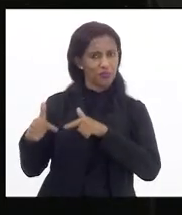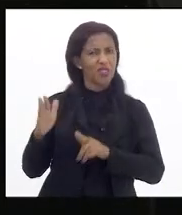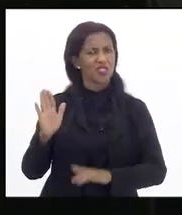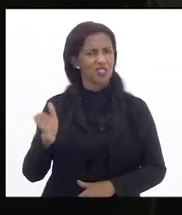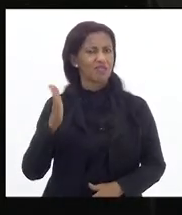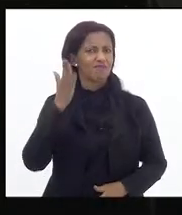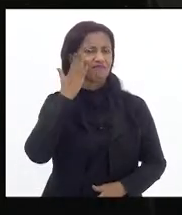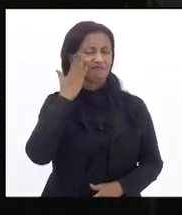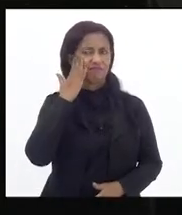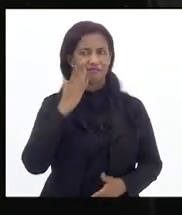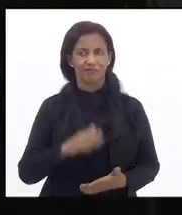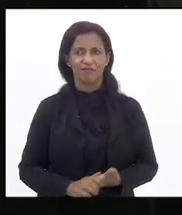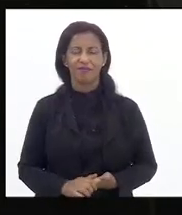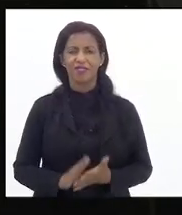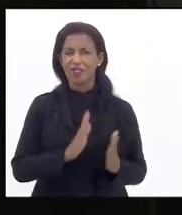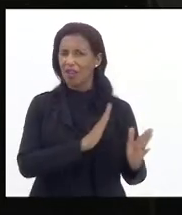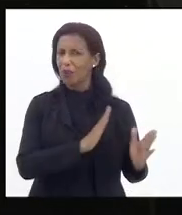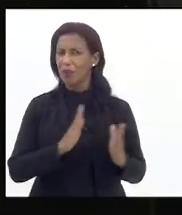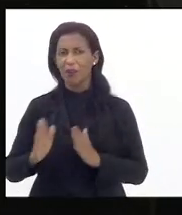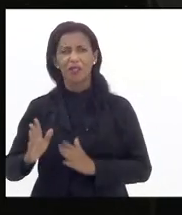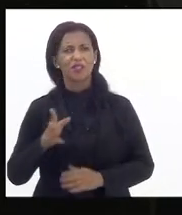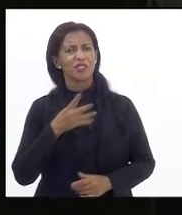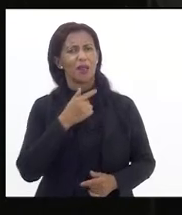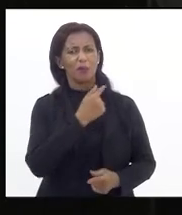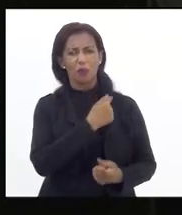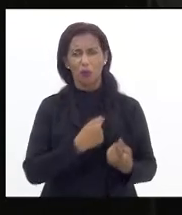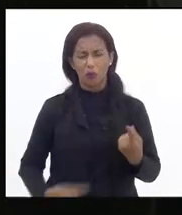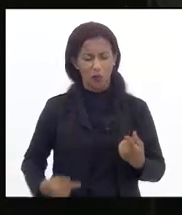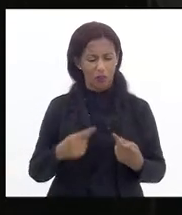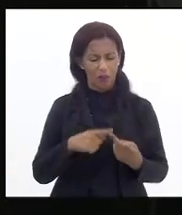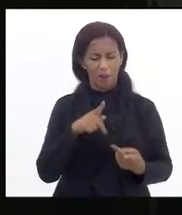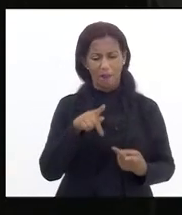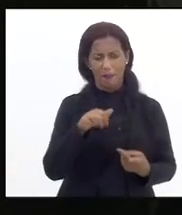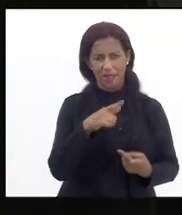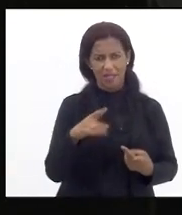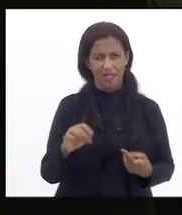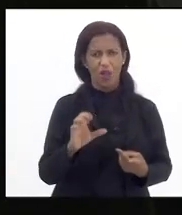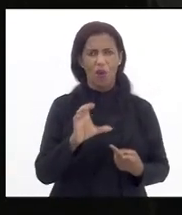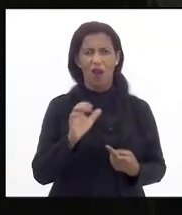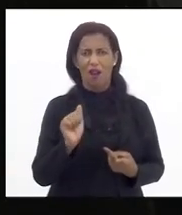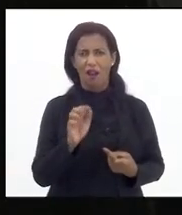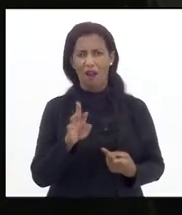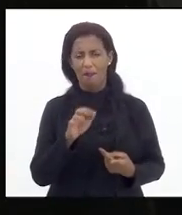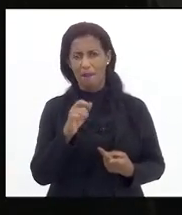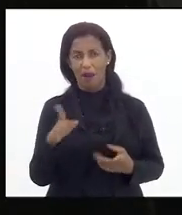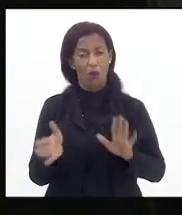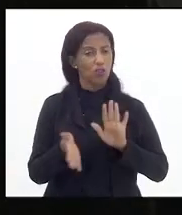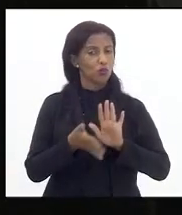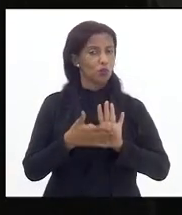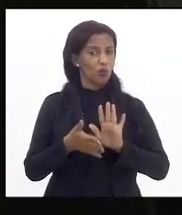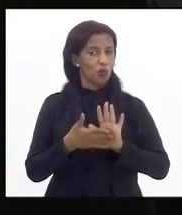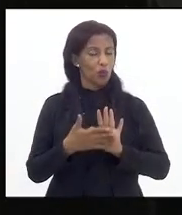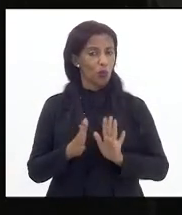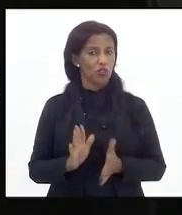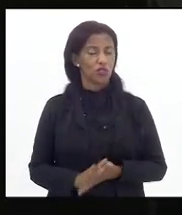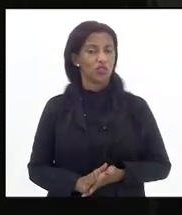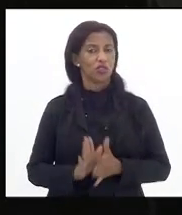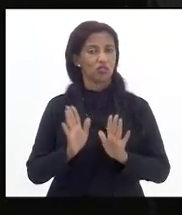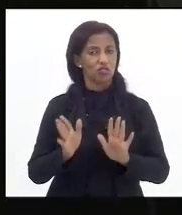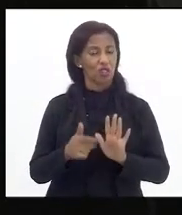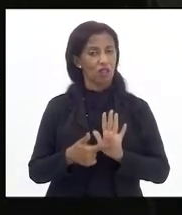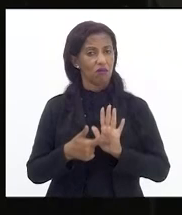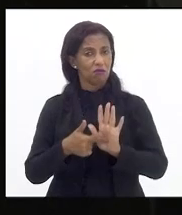passou por isso né já passou pelo governo Pezão pelo governo Cabral as propostas que foram